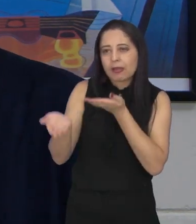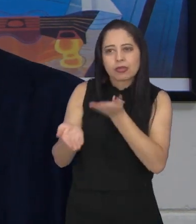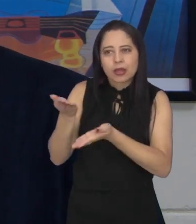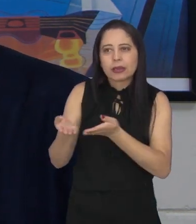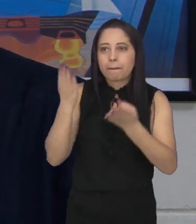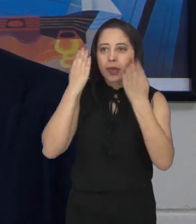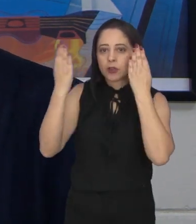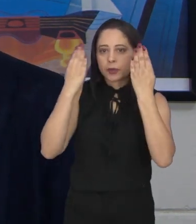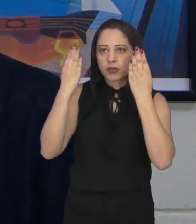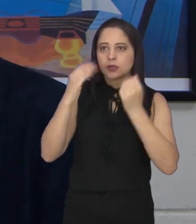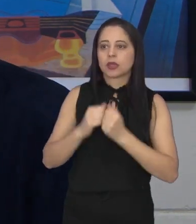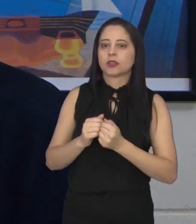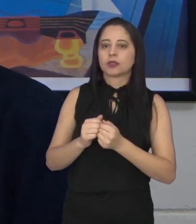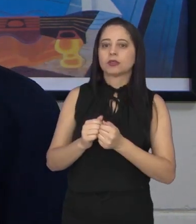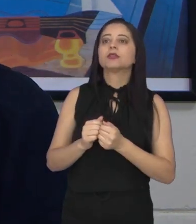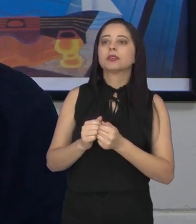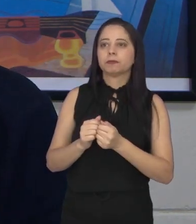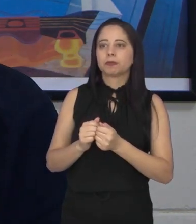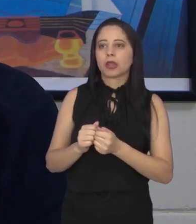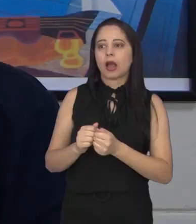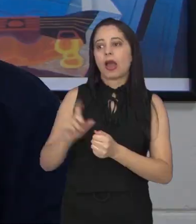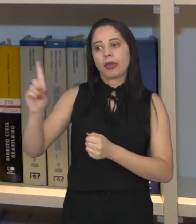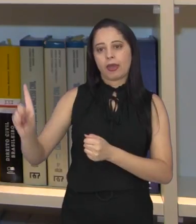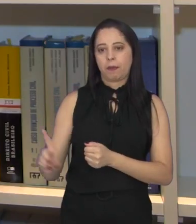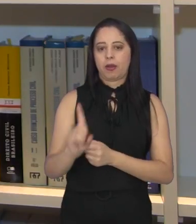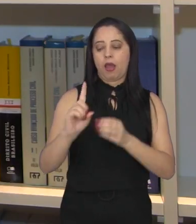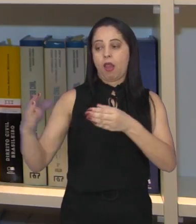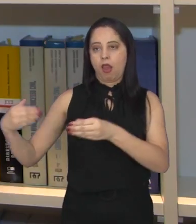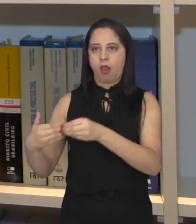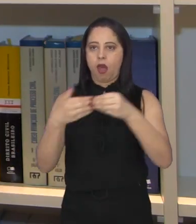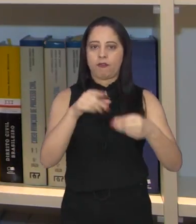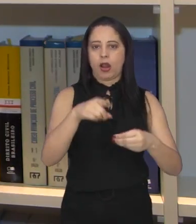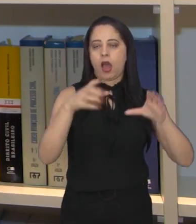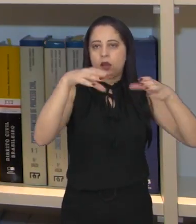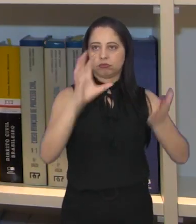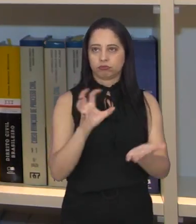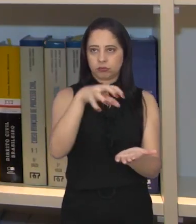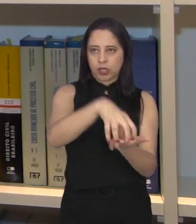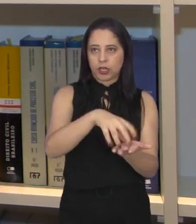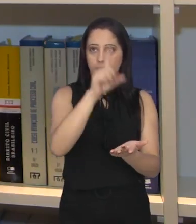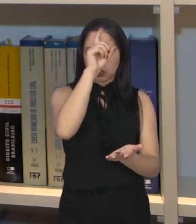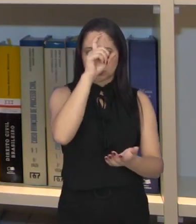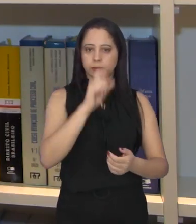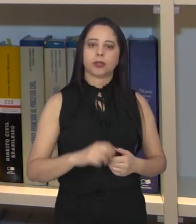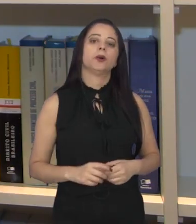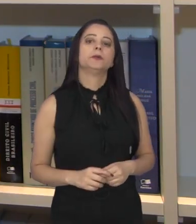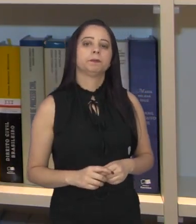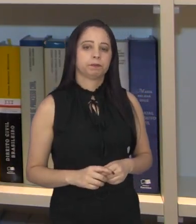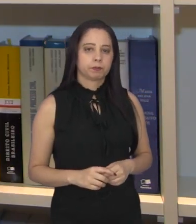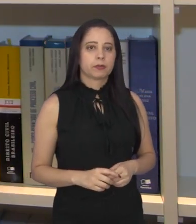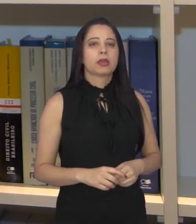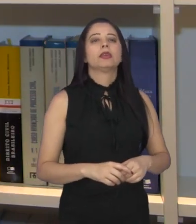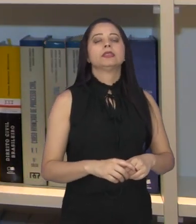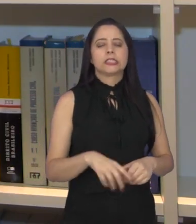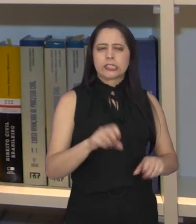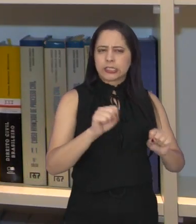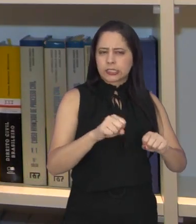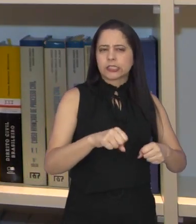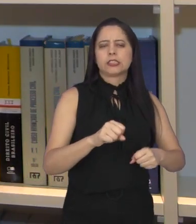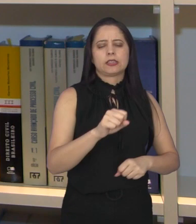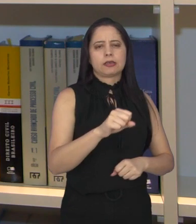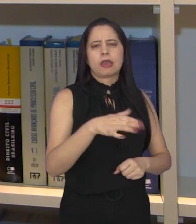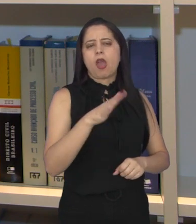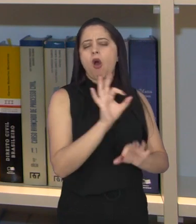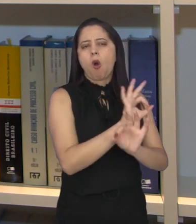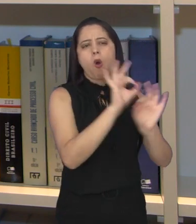tratamento psicoterapêutico, a gente encaminha aqui para a nossa clínica. Veio para potencializar essas medidas de enfrentamento contra a